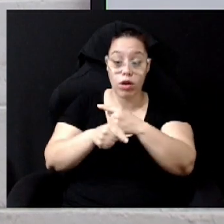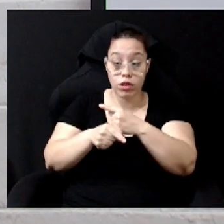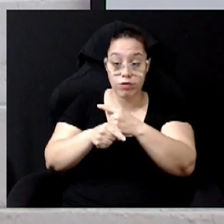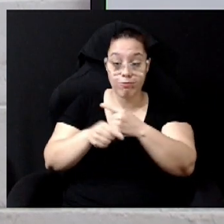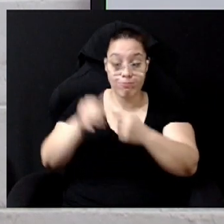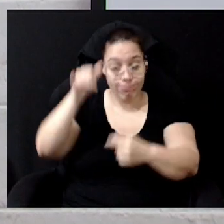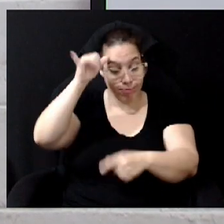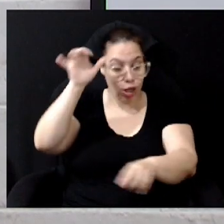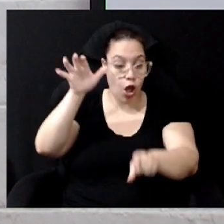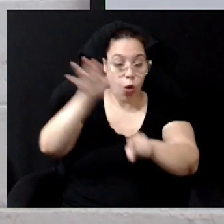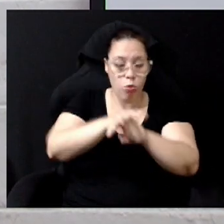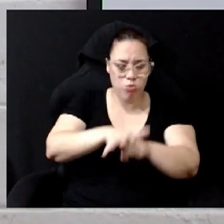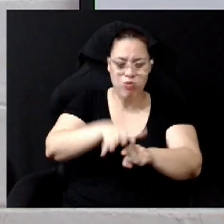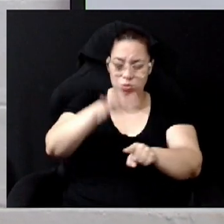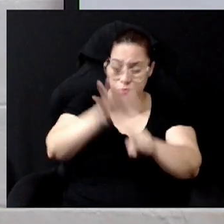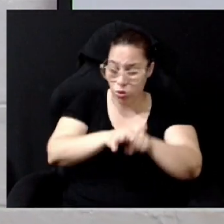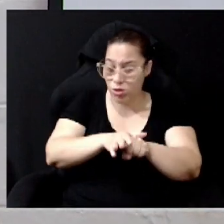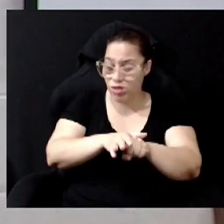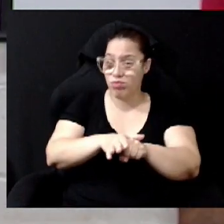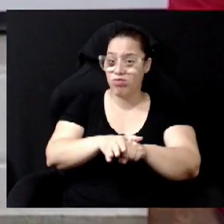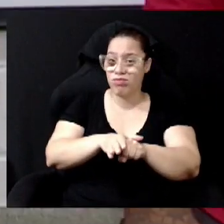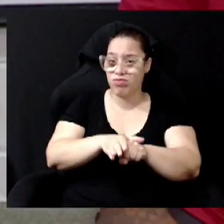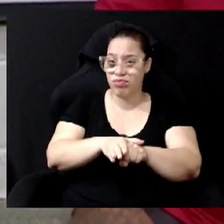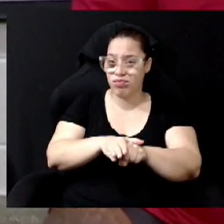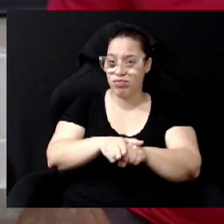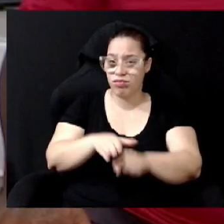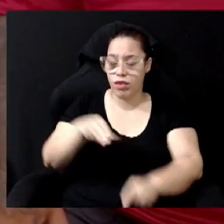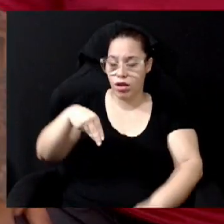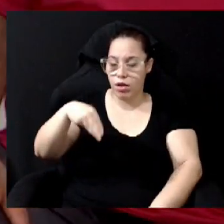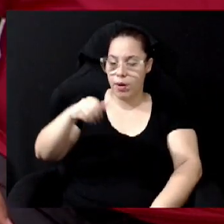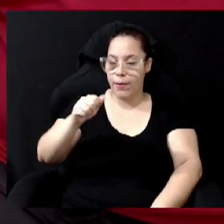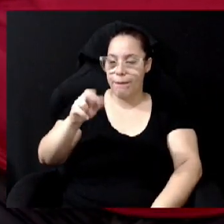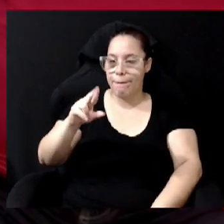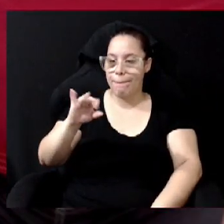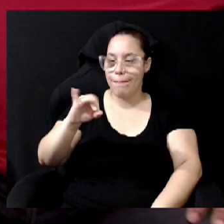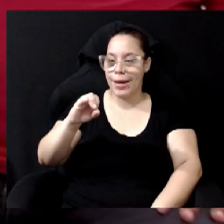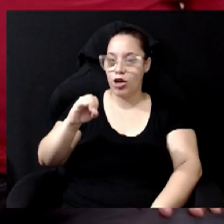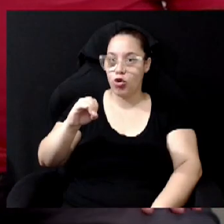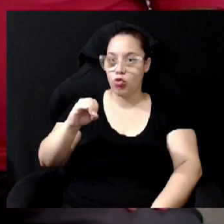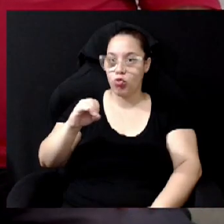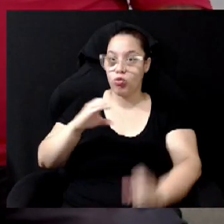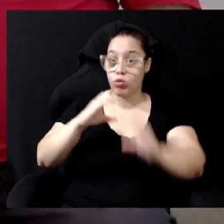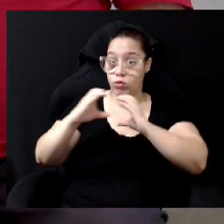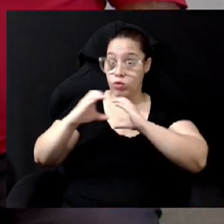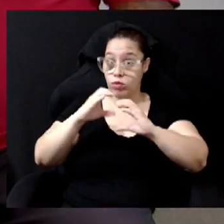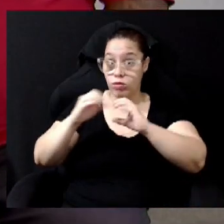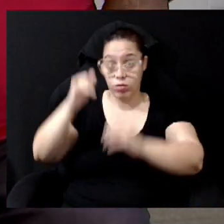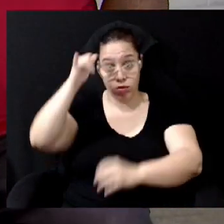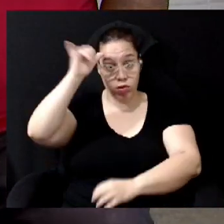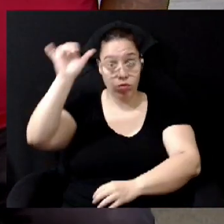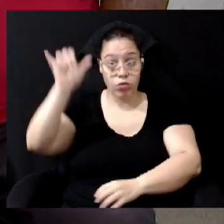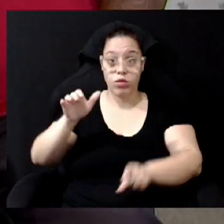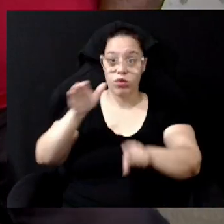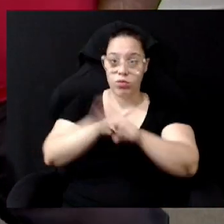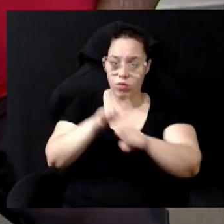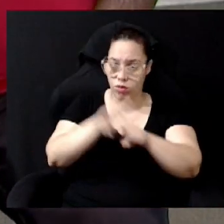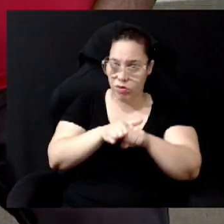bullying. Estou aqui com o Mário Marcelo Ramos, que é justamente coordenador de prevenção e combate ao bullying, para